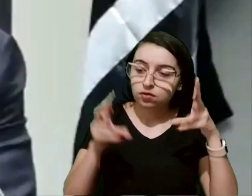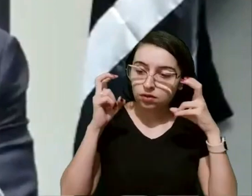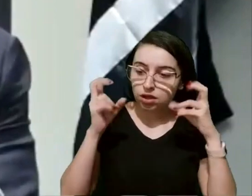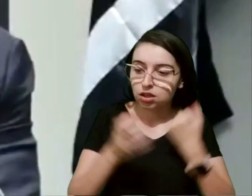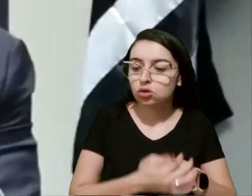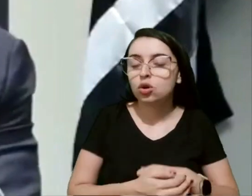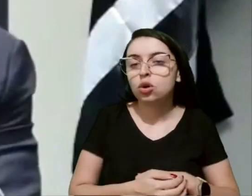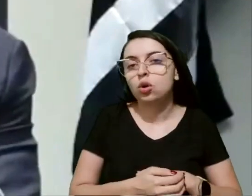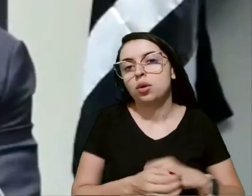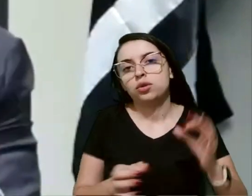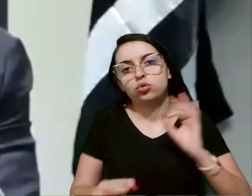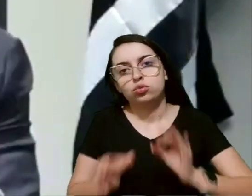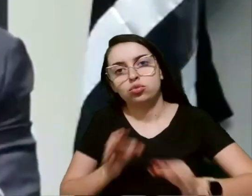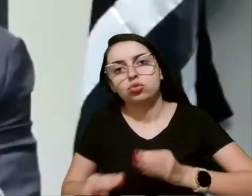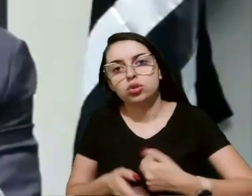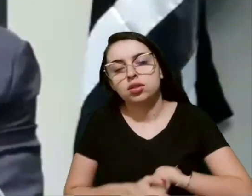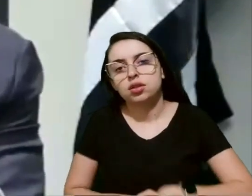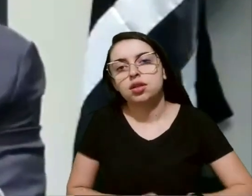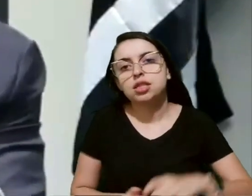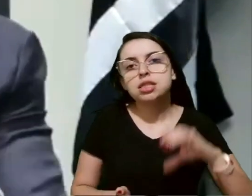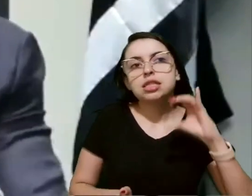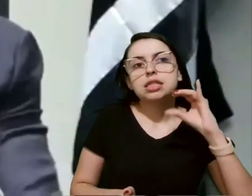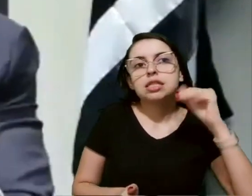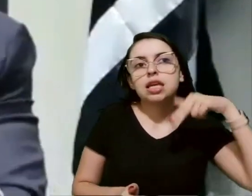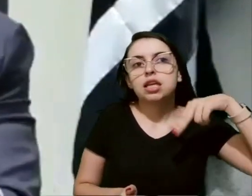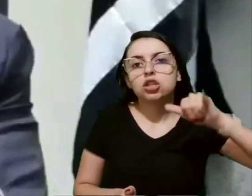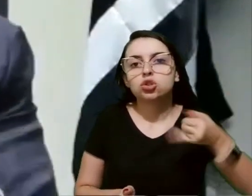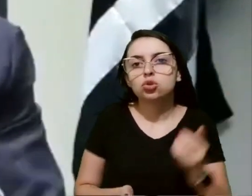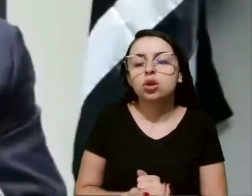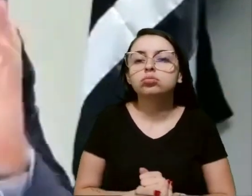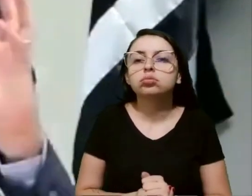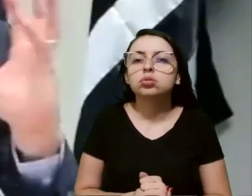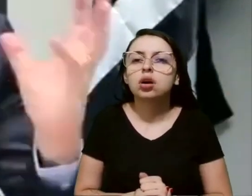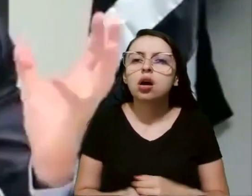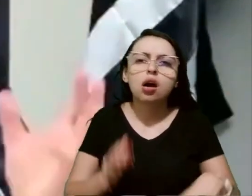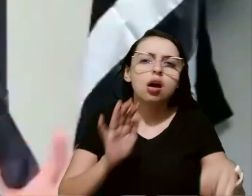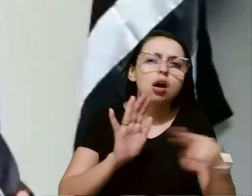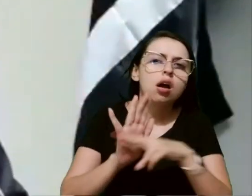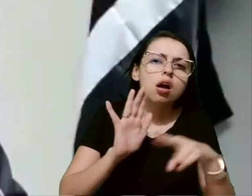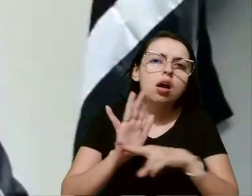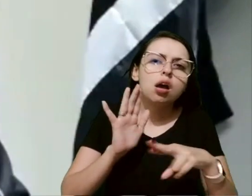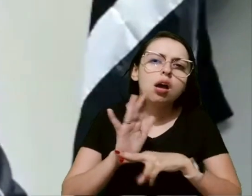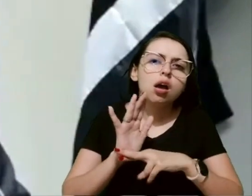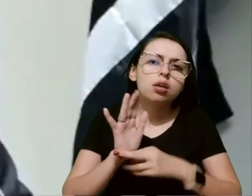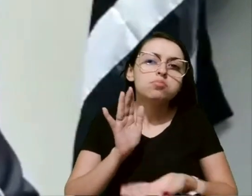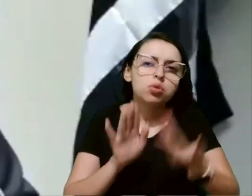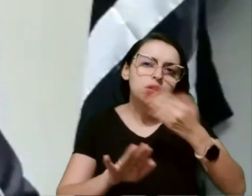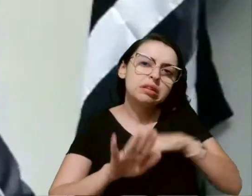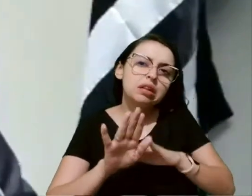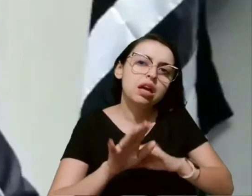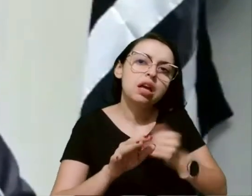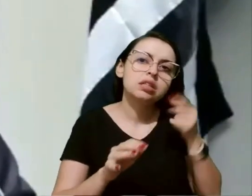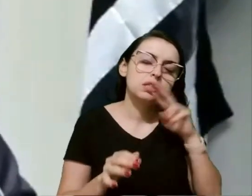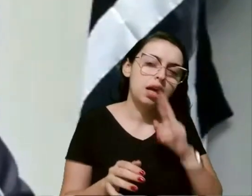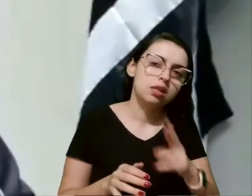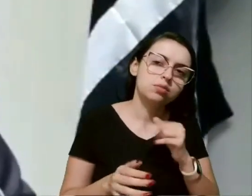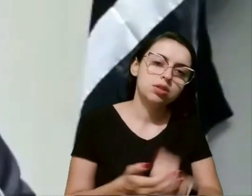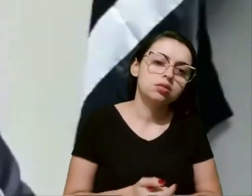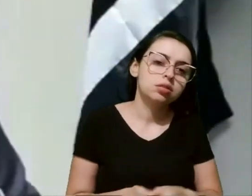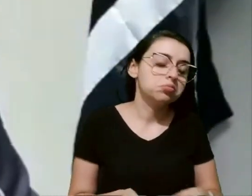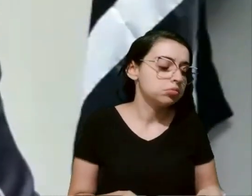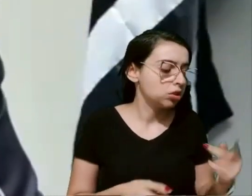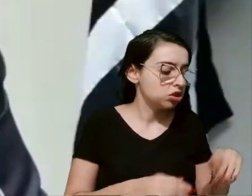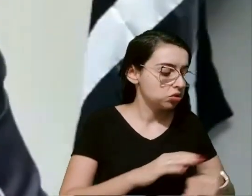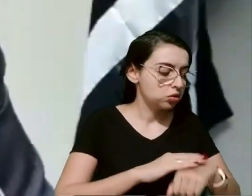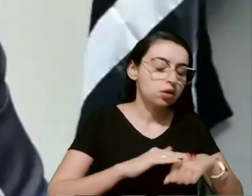visão do Poder Judiciário. Quais seriam na visão do CNJ, quais seriam os critérios ou a lógica por trás da especialização? O doutor Nino, a gente conversava aqui no